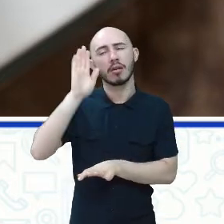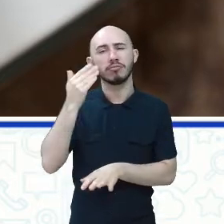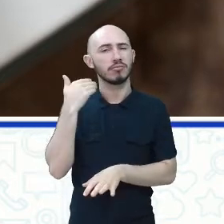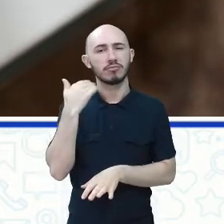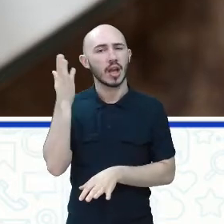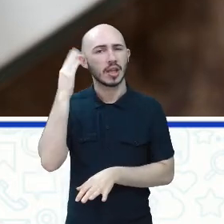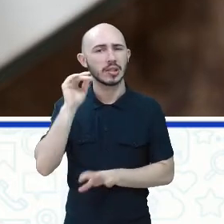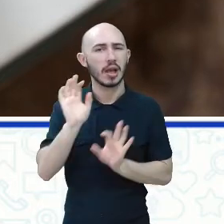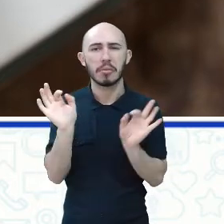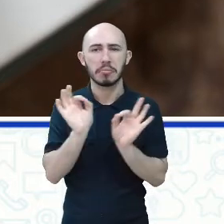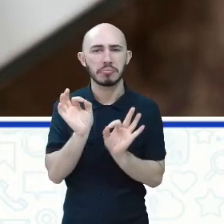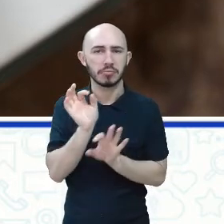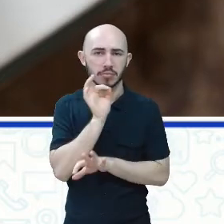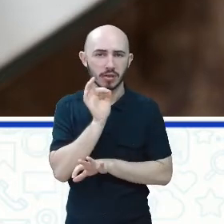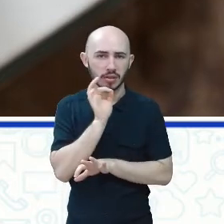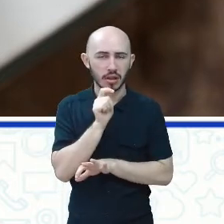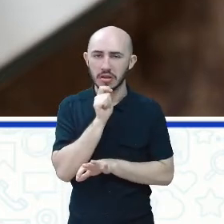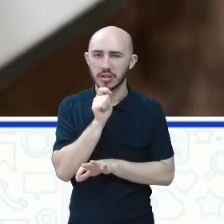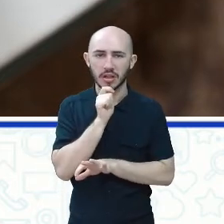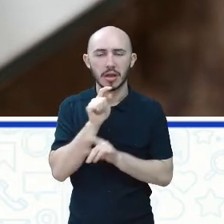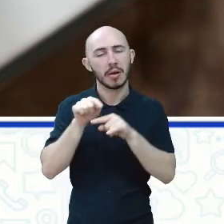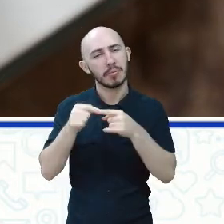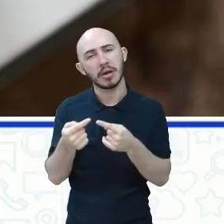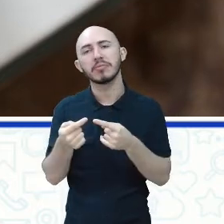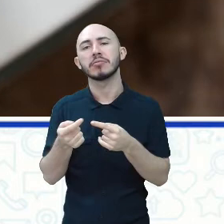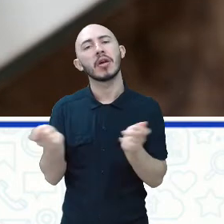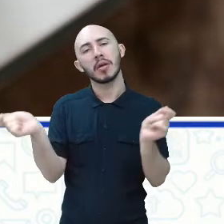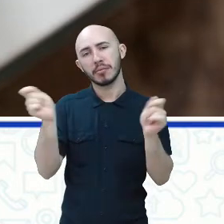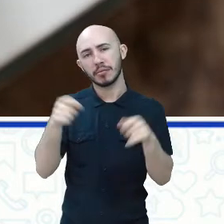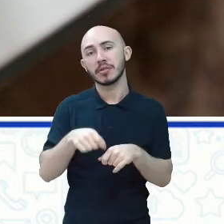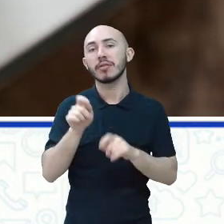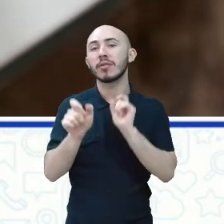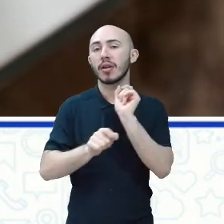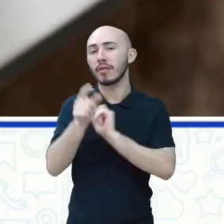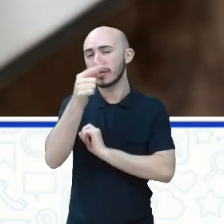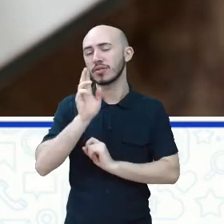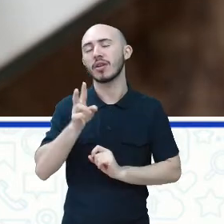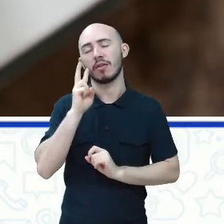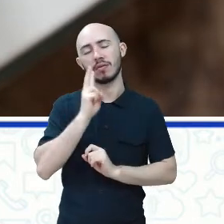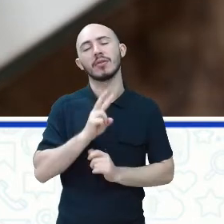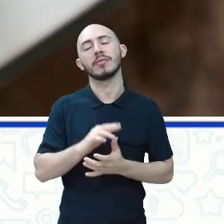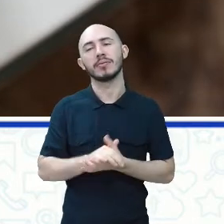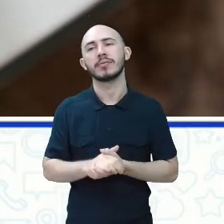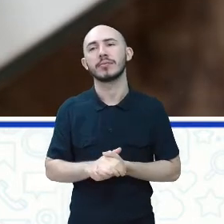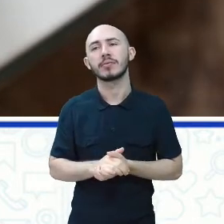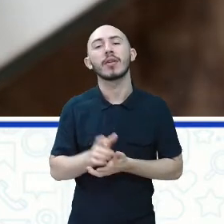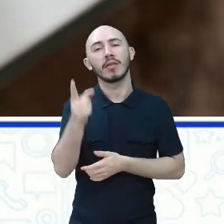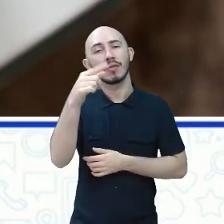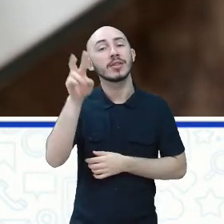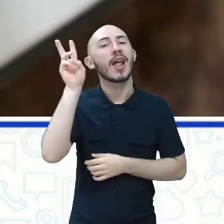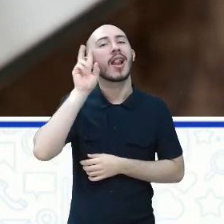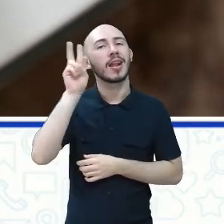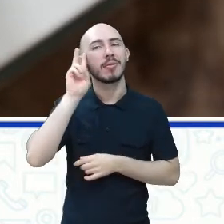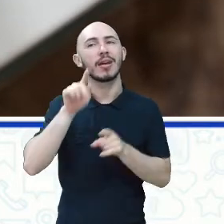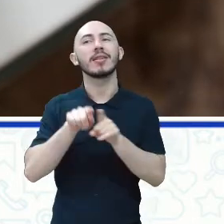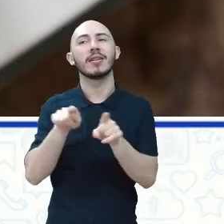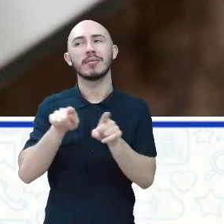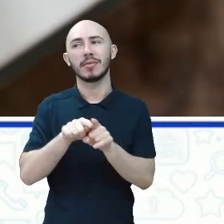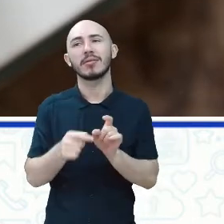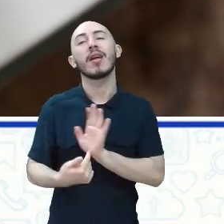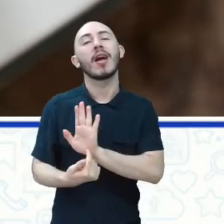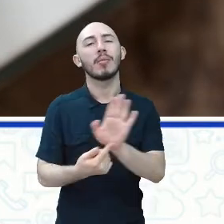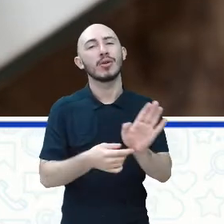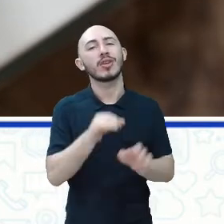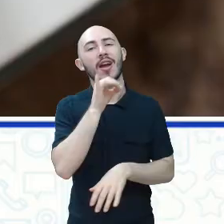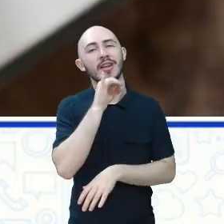não sei, professora, que linguagem é essa? Não lembro agora. Mas vocês irão lembrar quando jogar esses